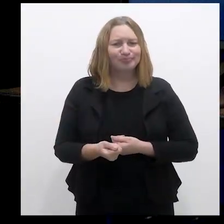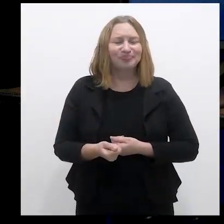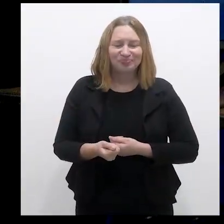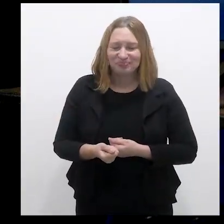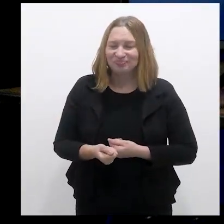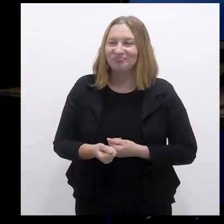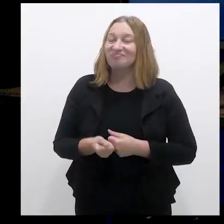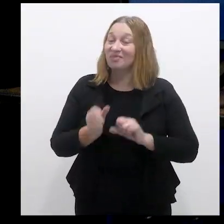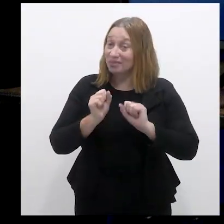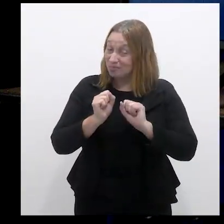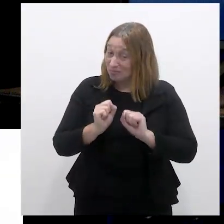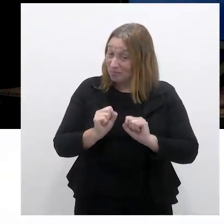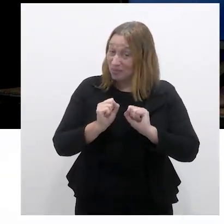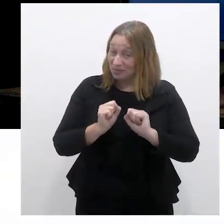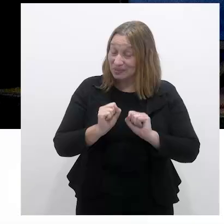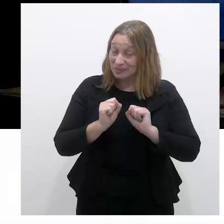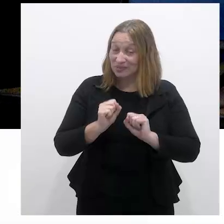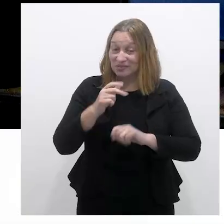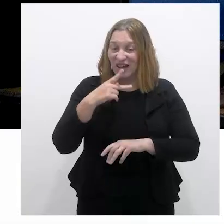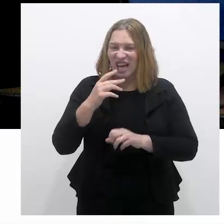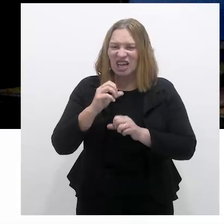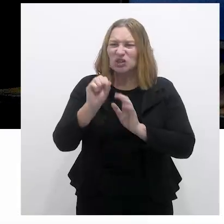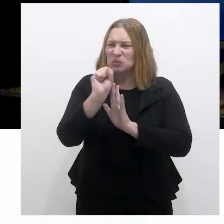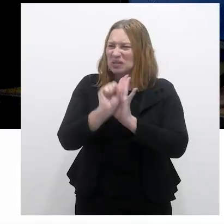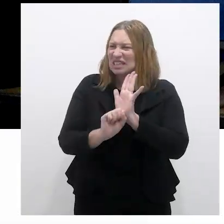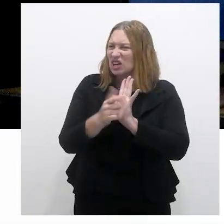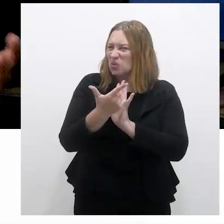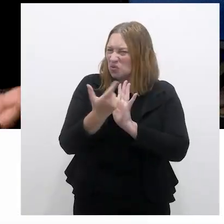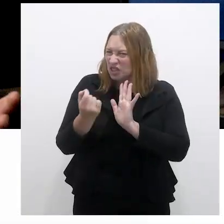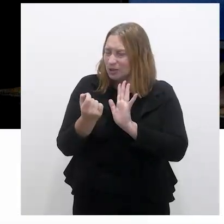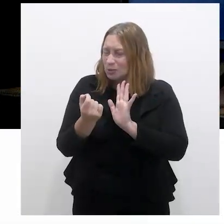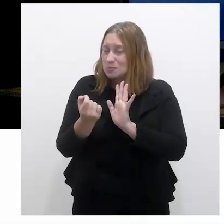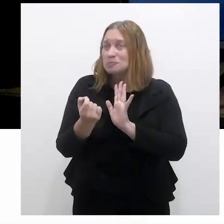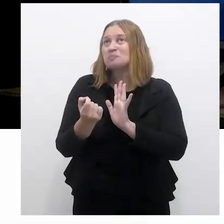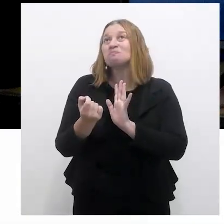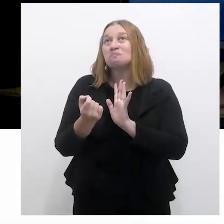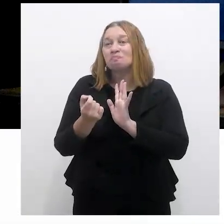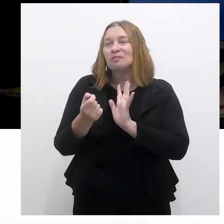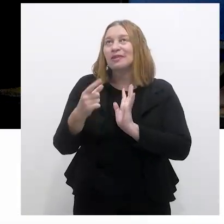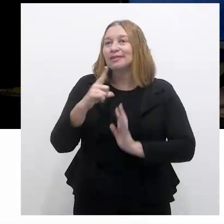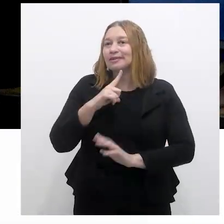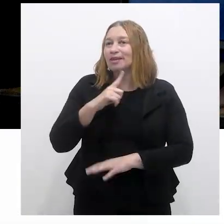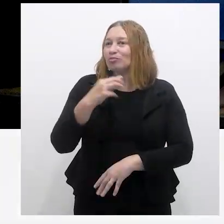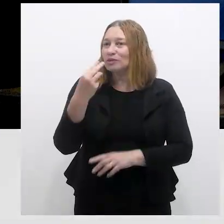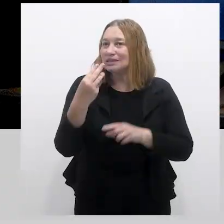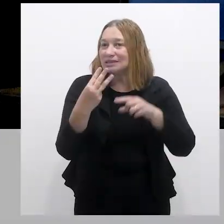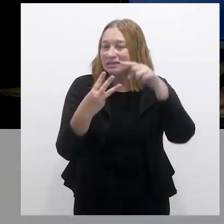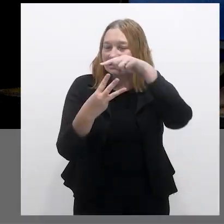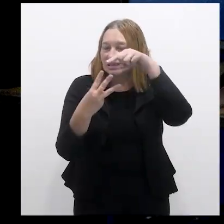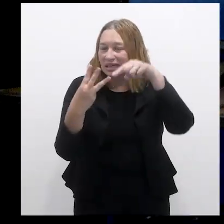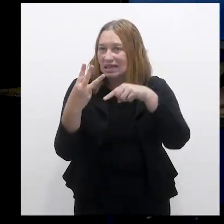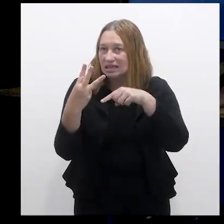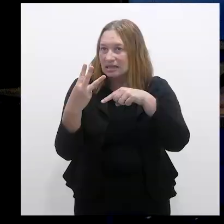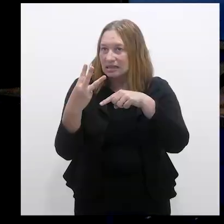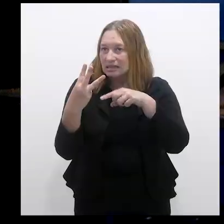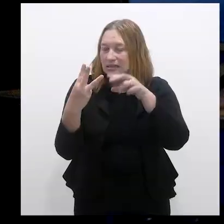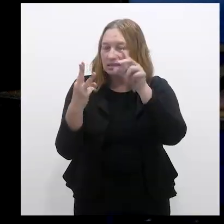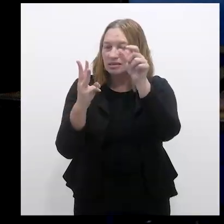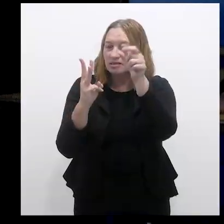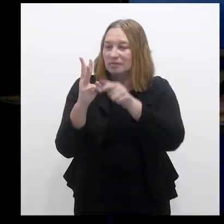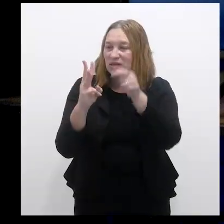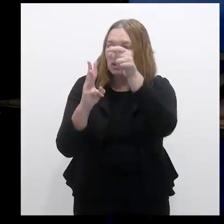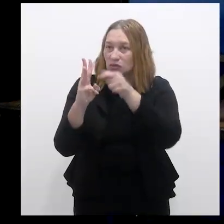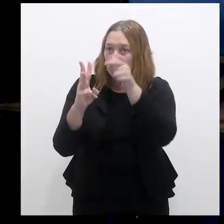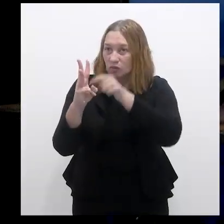maravilhoso. Eu posso dizer que no século XX... Sim. Nós temos 3 compositores